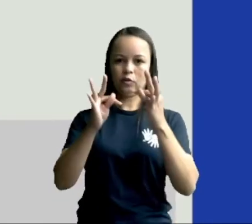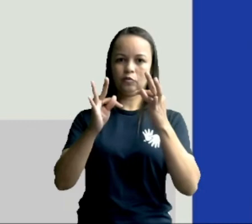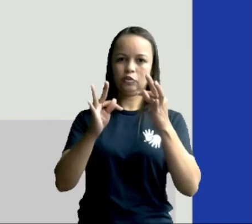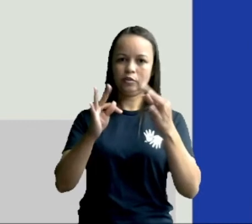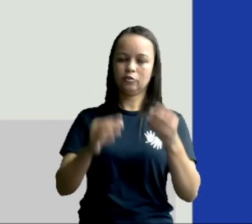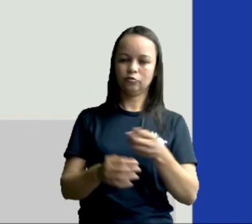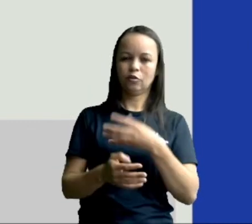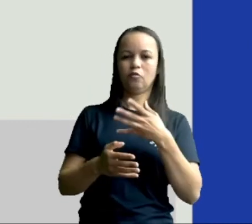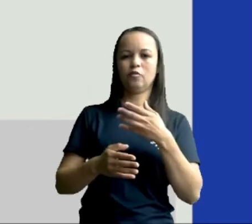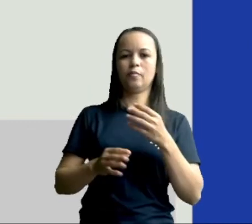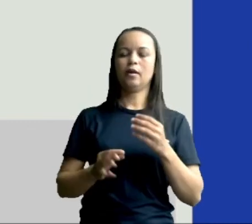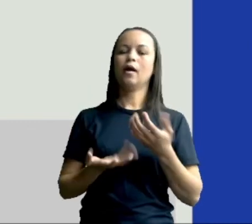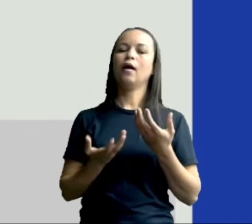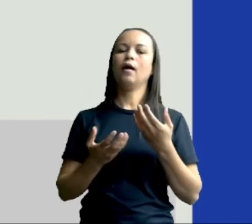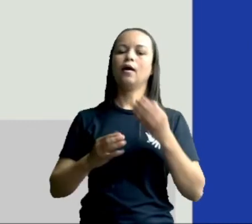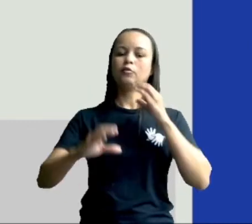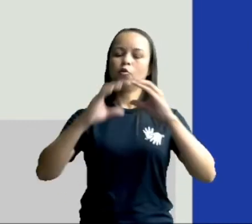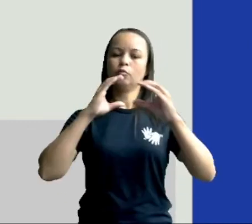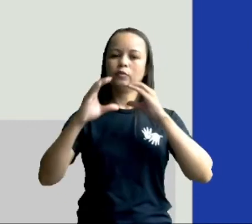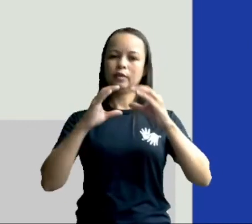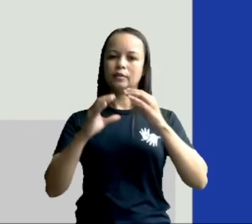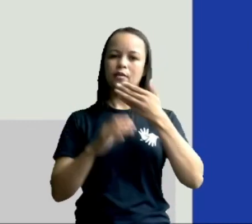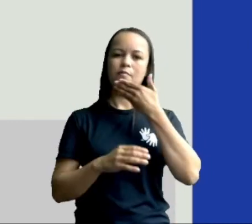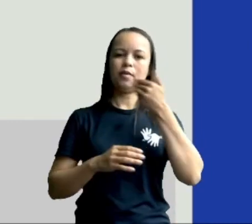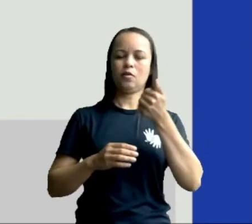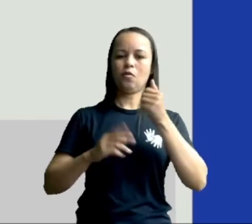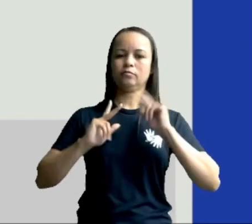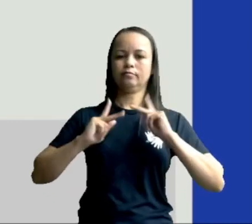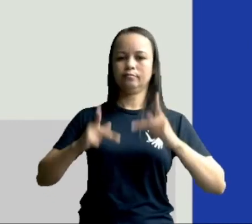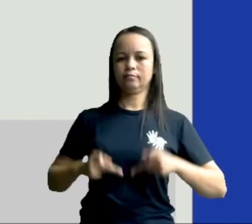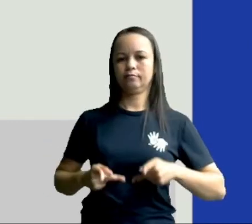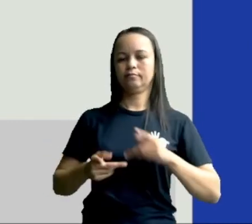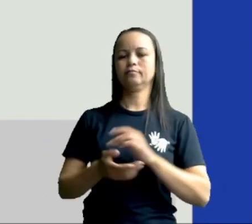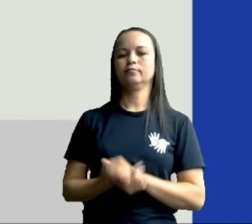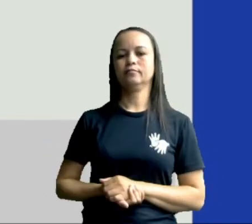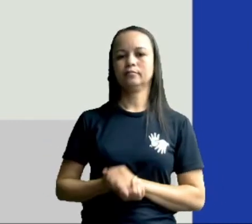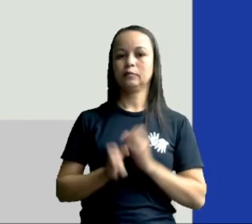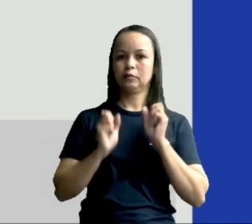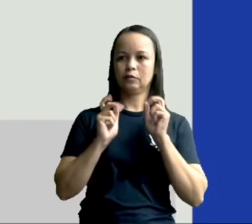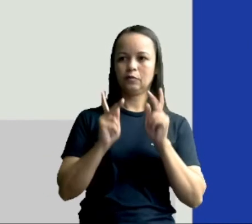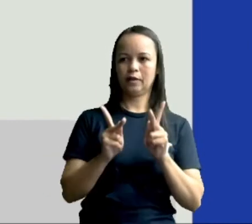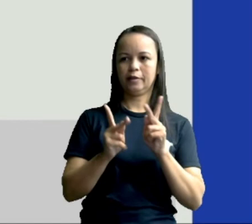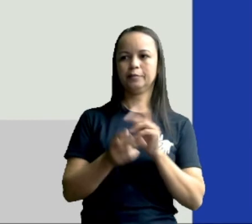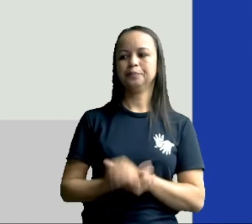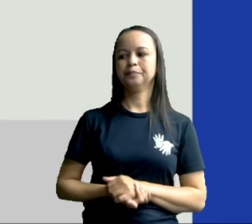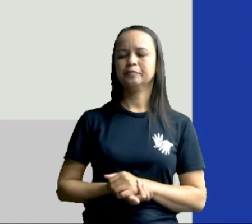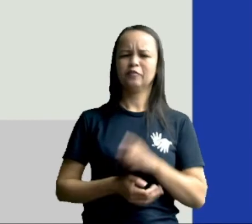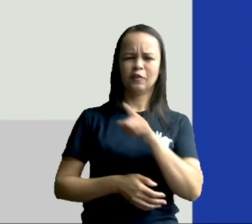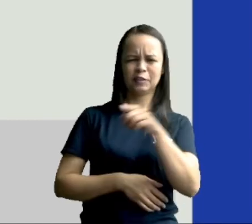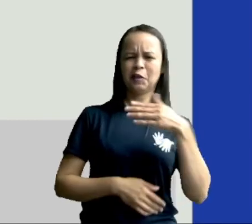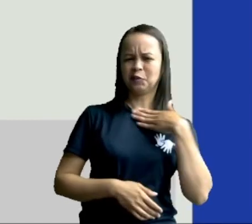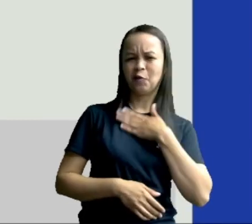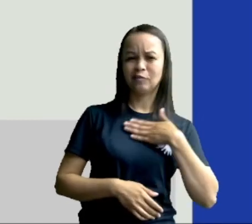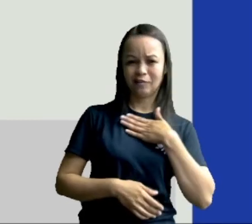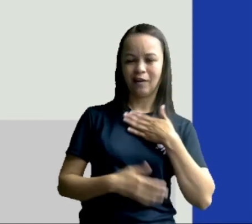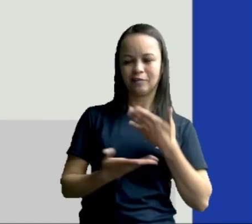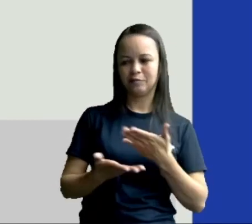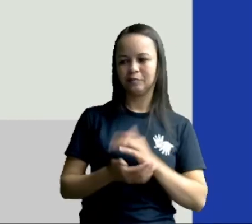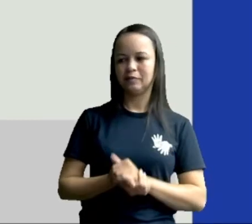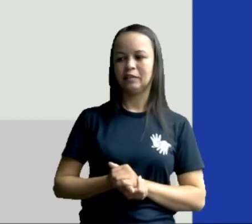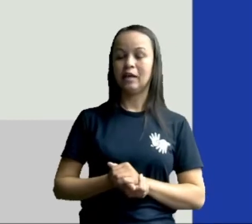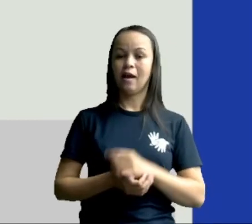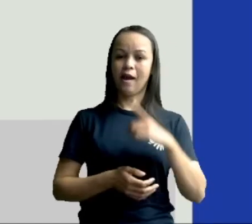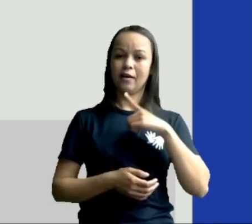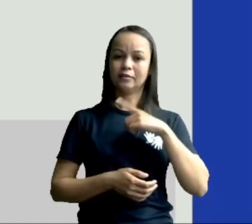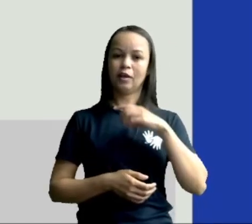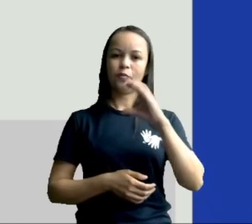para a comunicação ficar melhor entre os seres humanos. Ok, pessoal? Gostaram? Olha aí uma